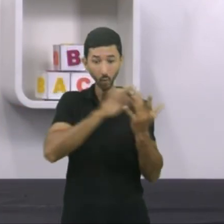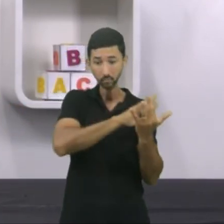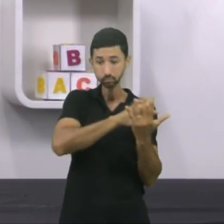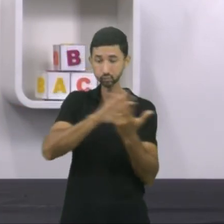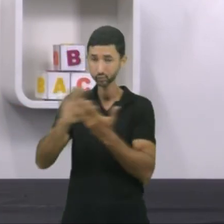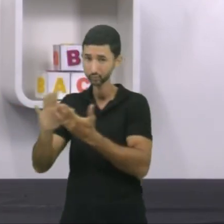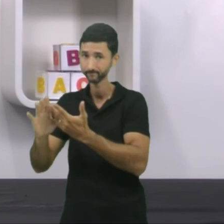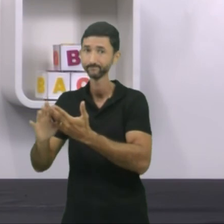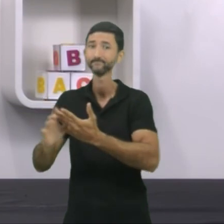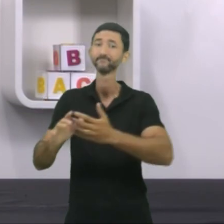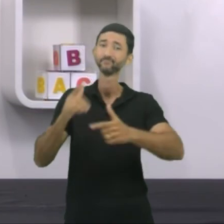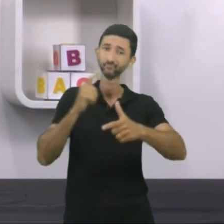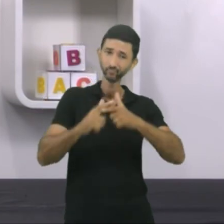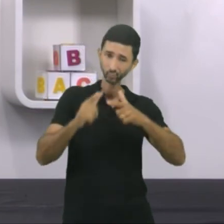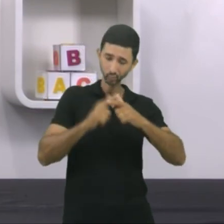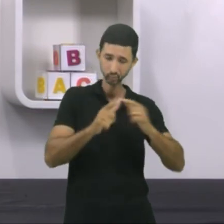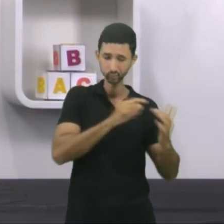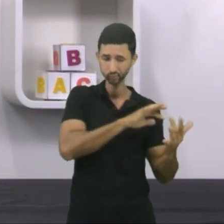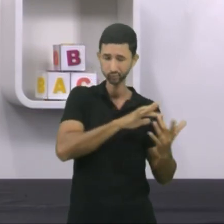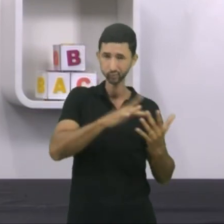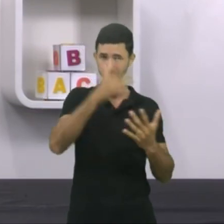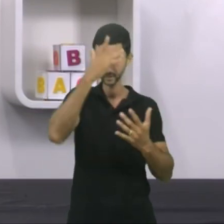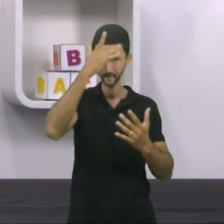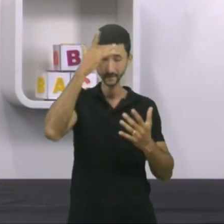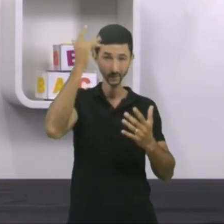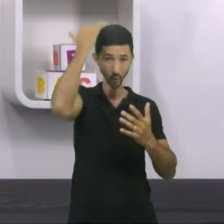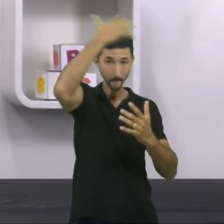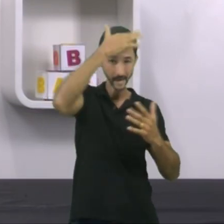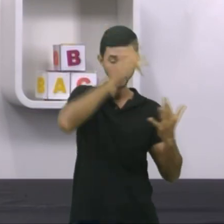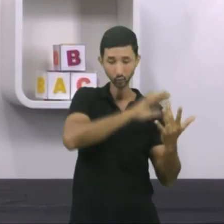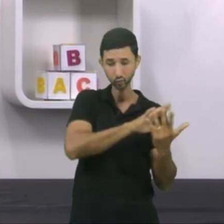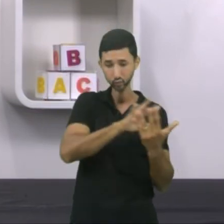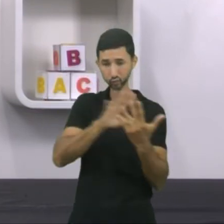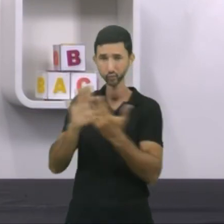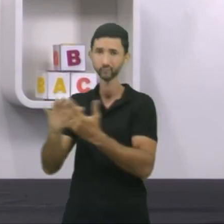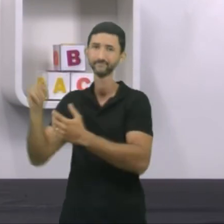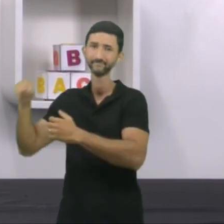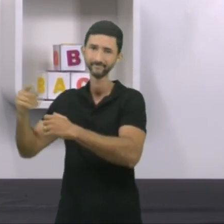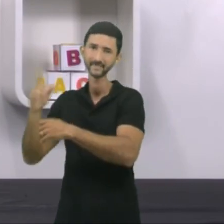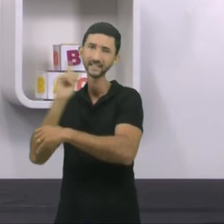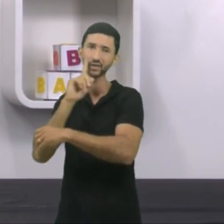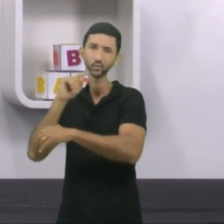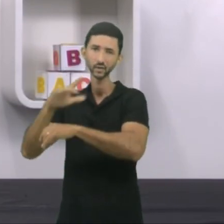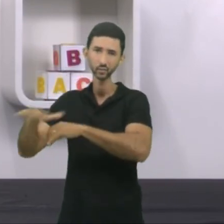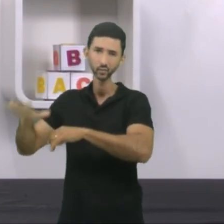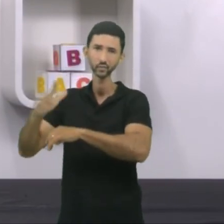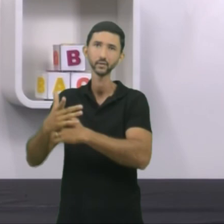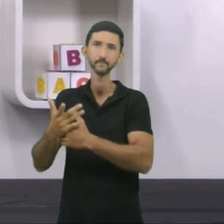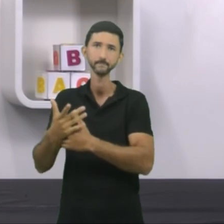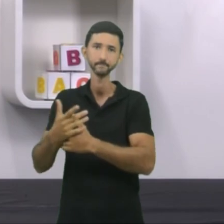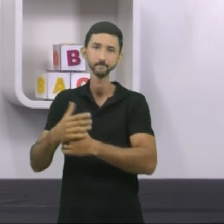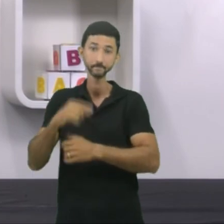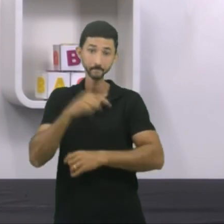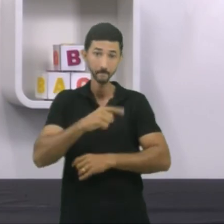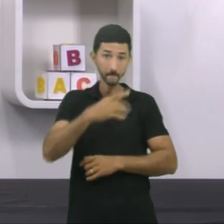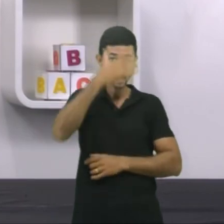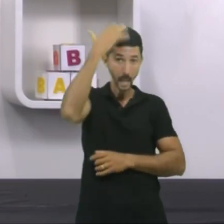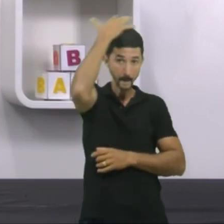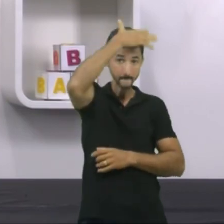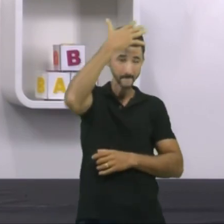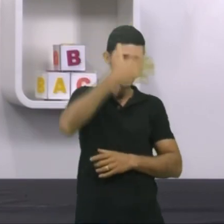a crise imigratória mexicana para os Estados Unidos. O México também não estava muito